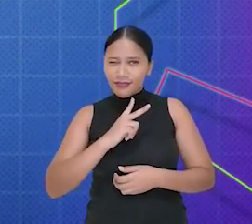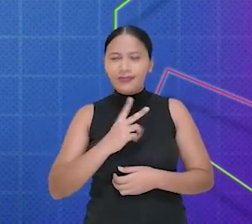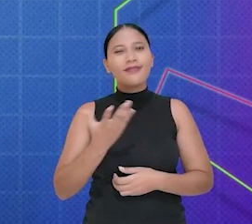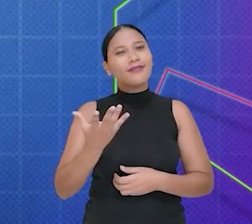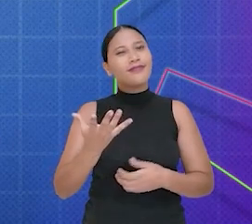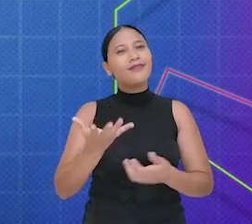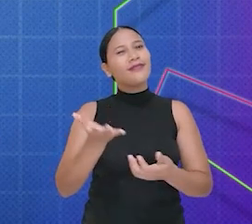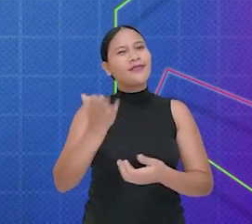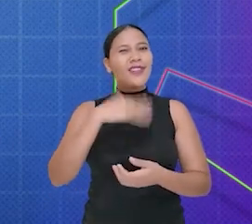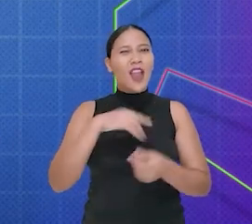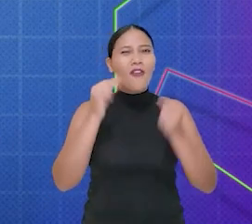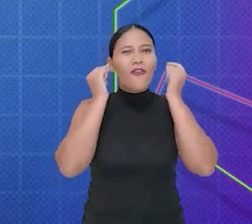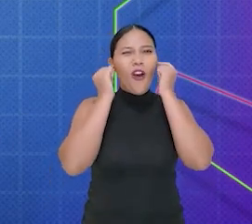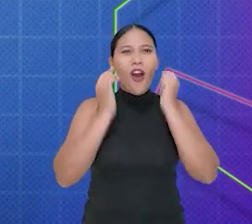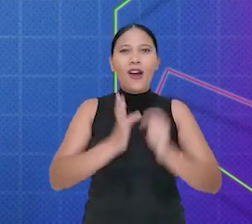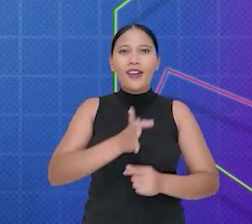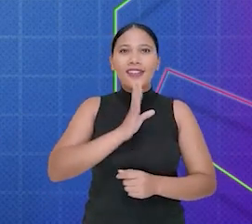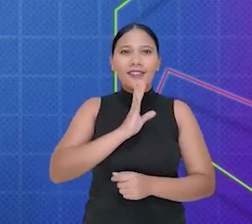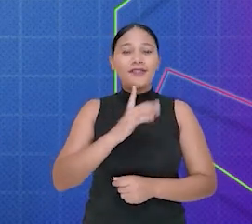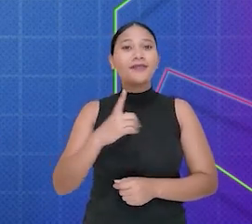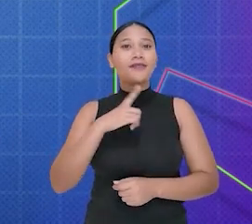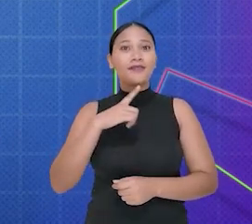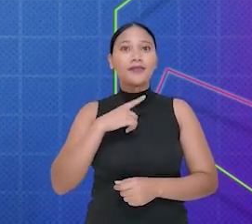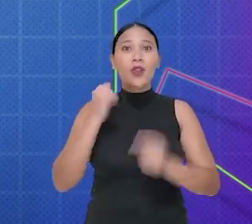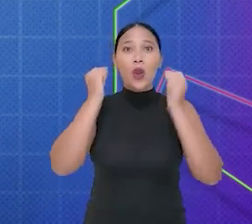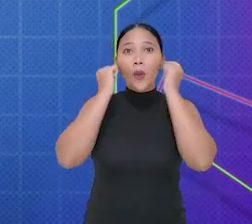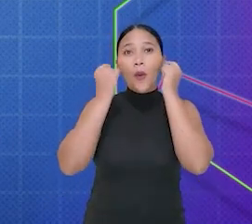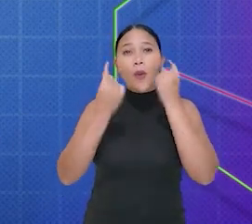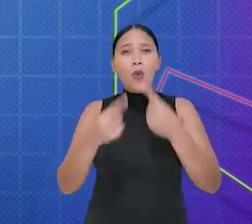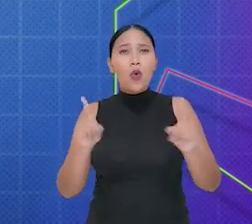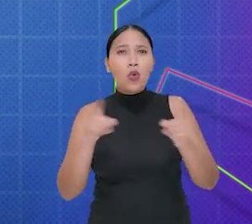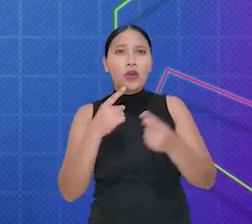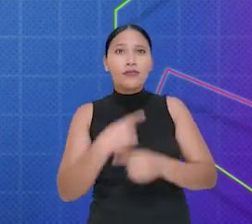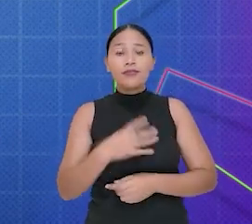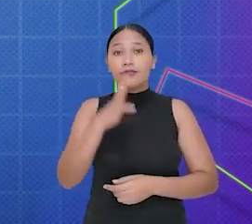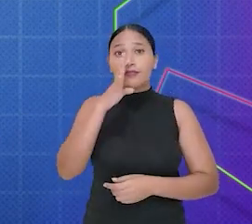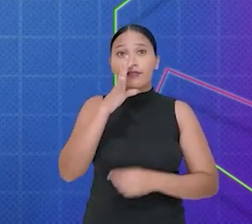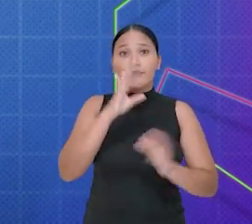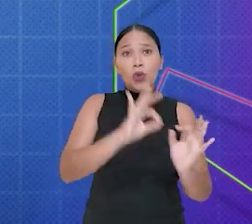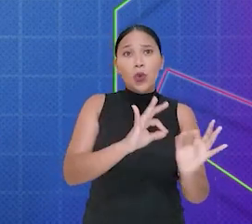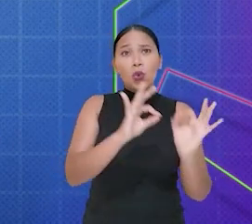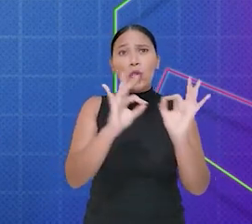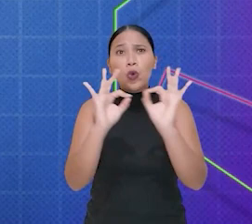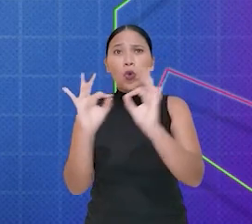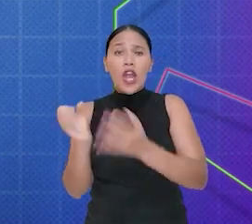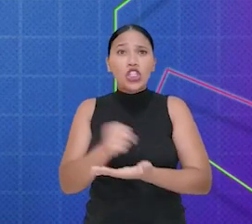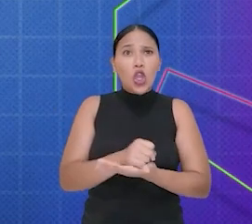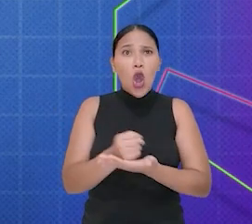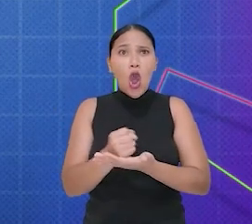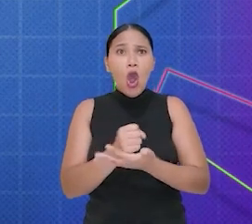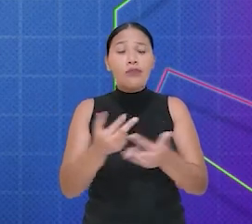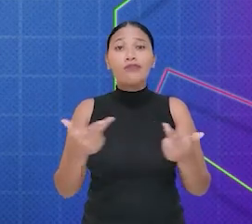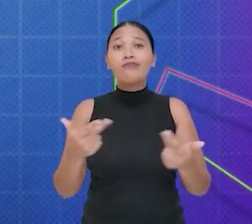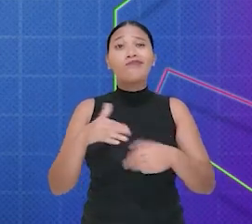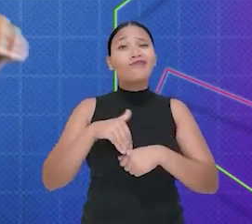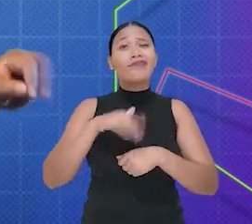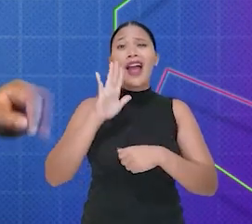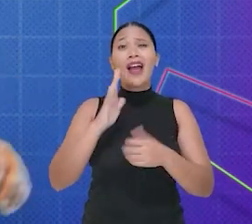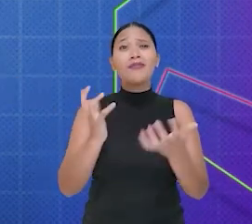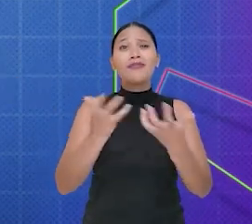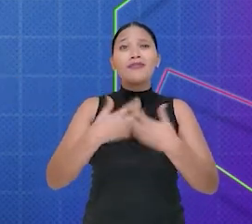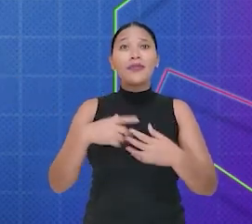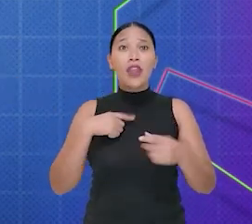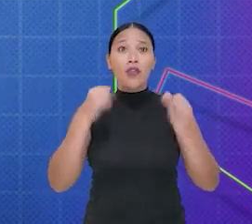com privacidade? Para isso que serve o fone de ouvido. Ele pode ser utilizado para ouvir música, assistir vídeos, jogar jogos e